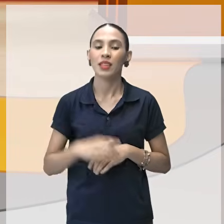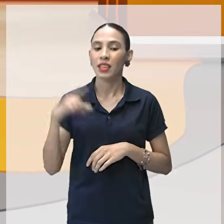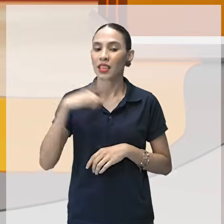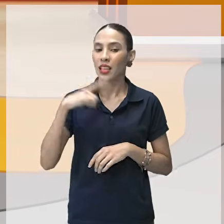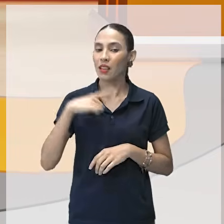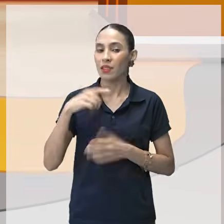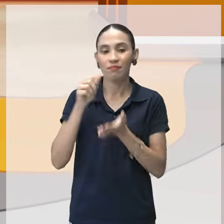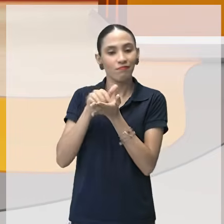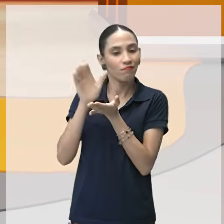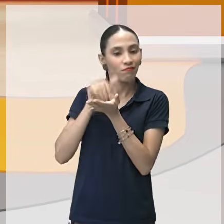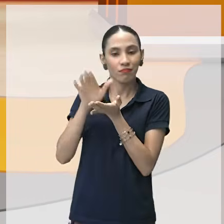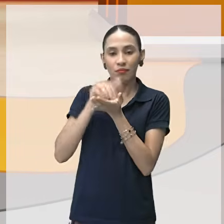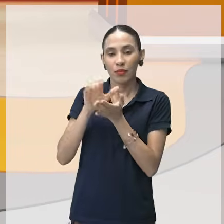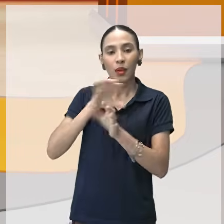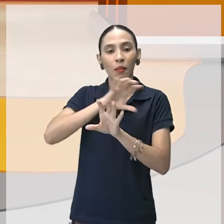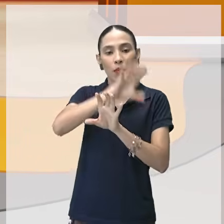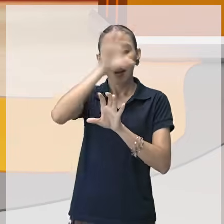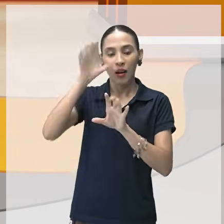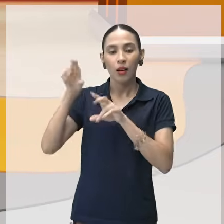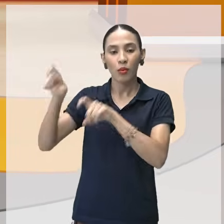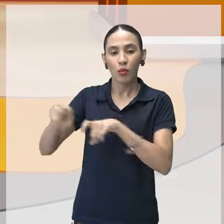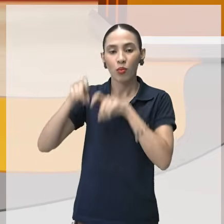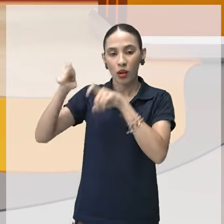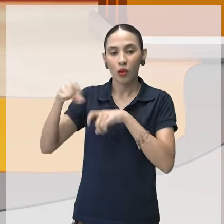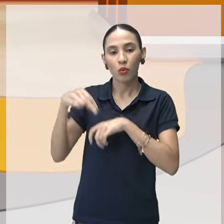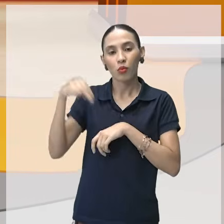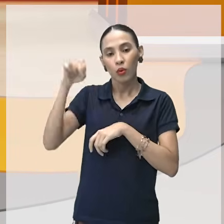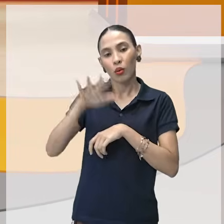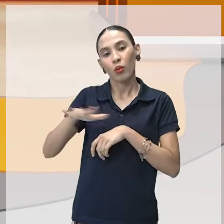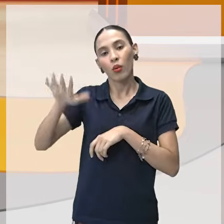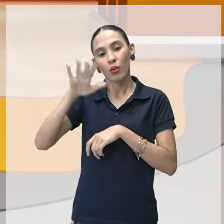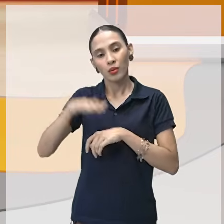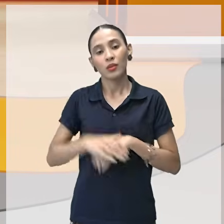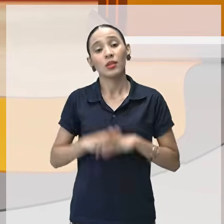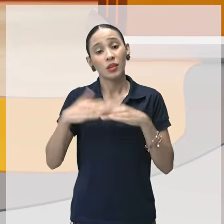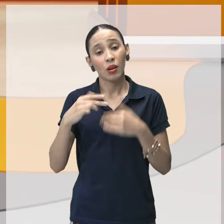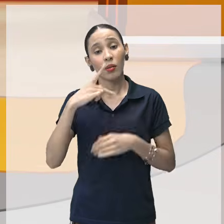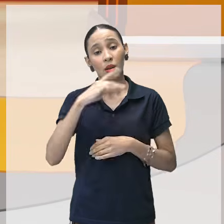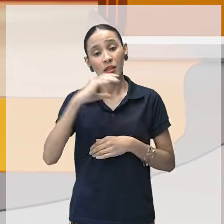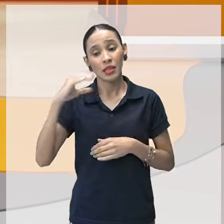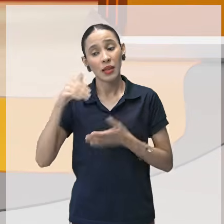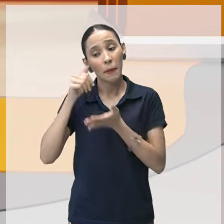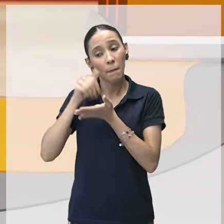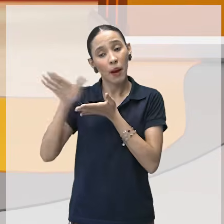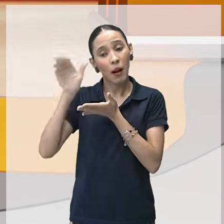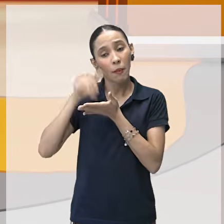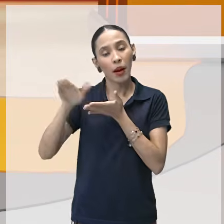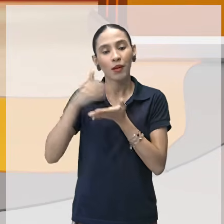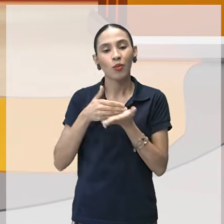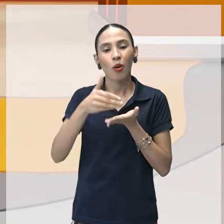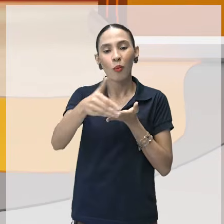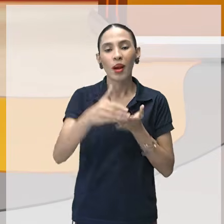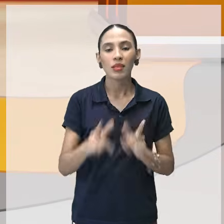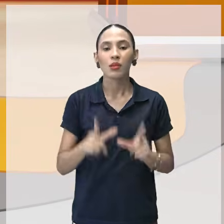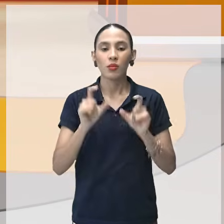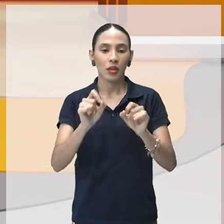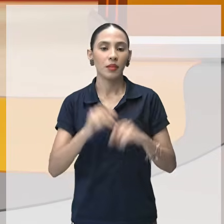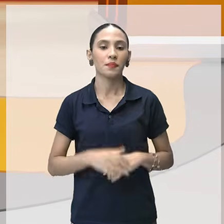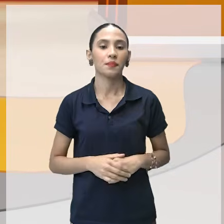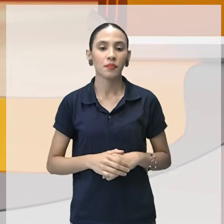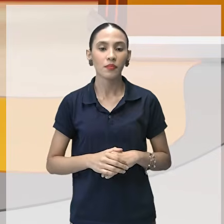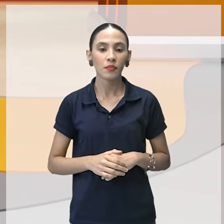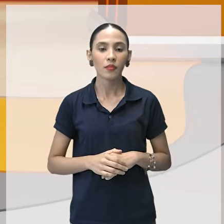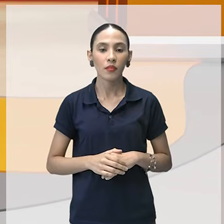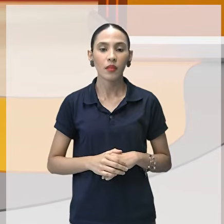que recuar para áreas rurais no norte do país. E quando o PCC recua, inicia o que nós conhecemos como